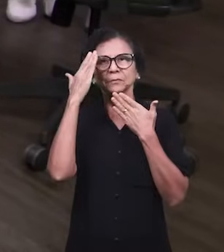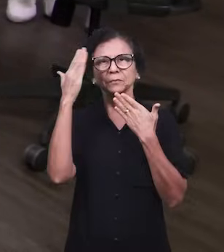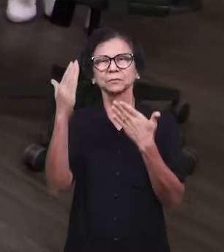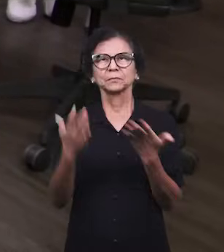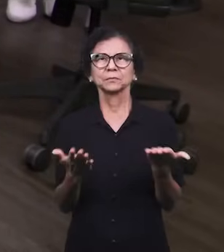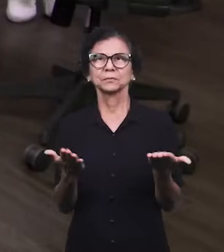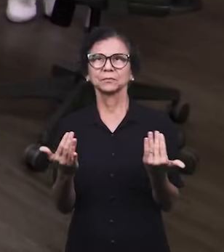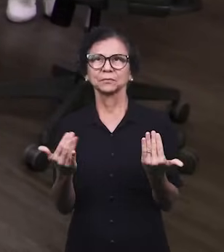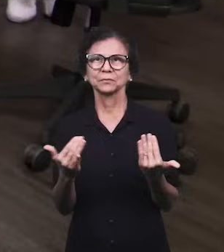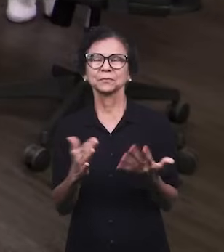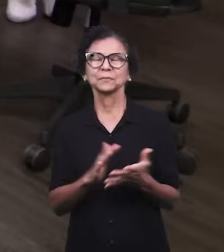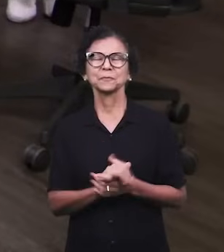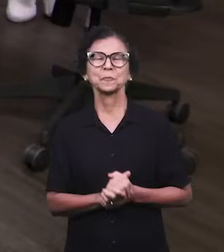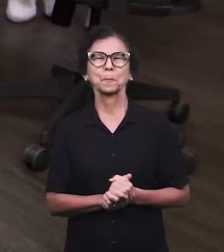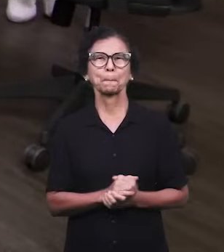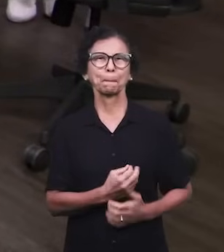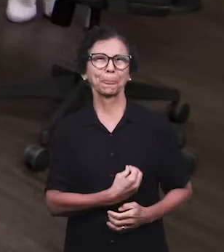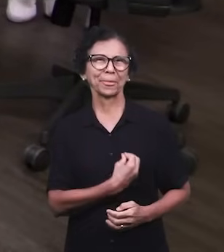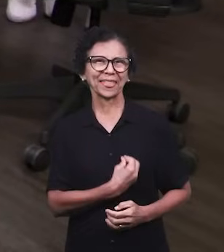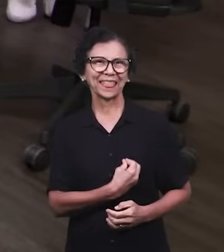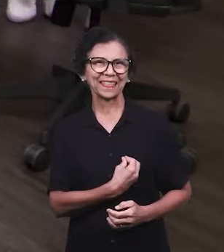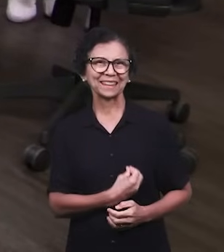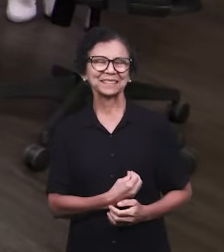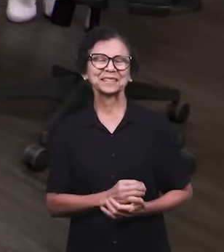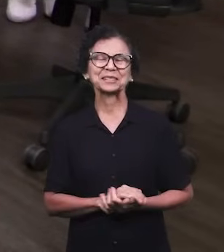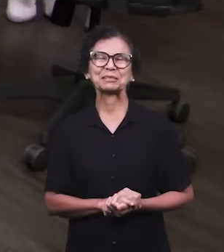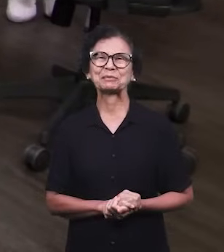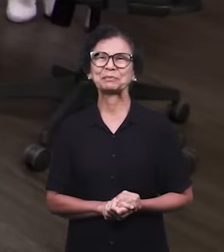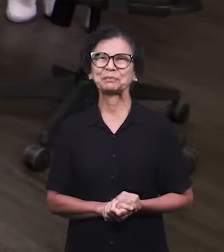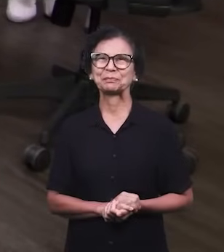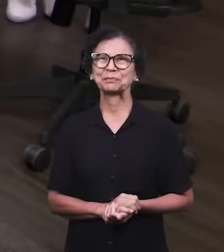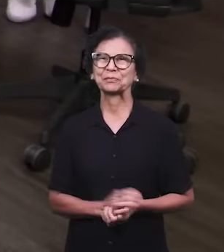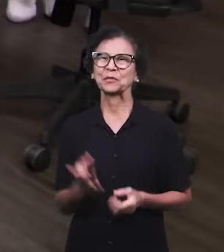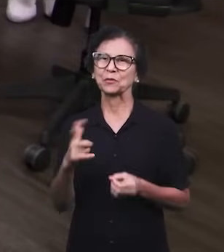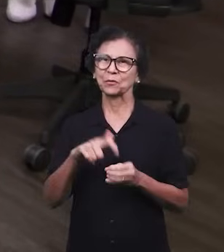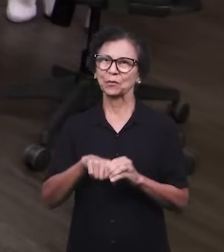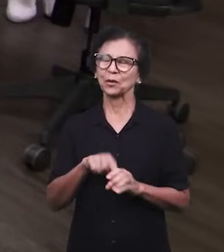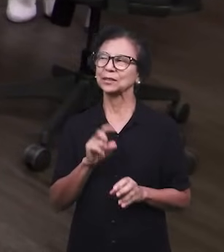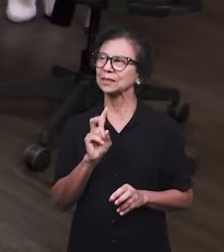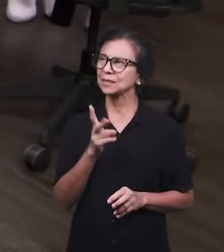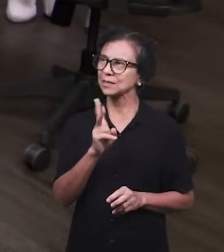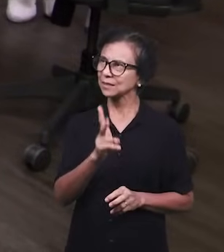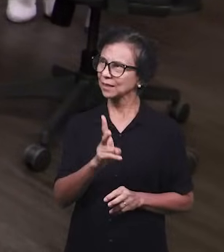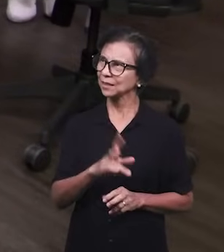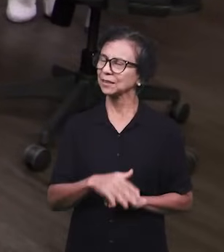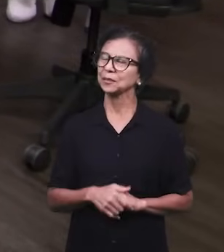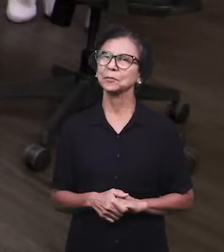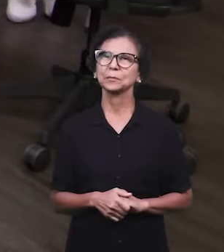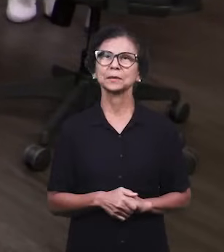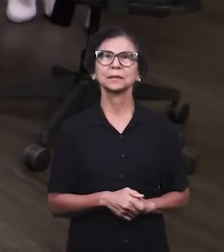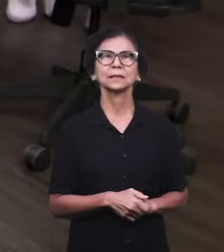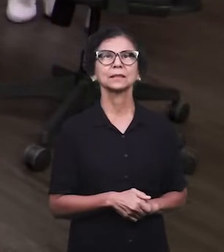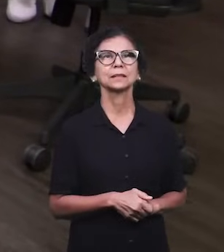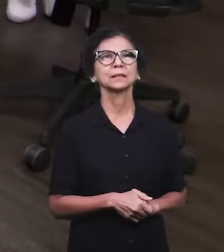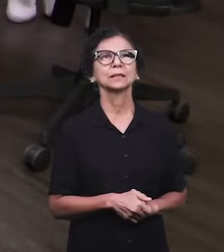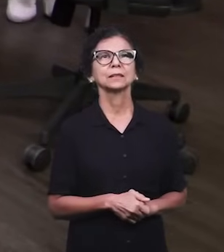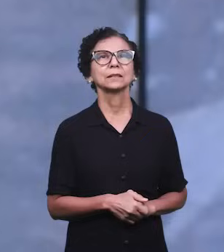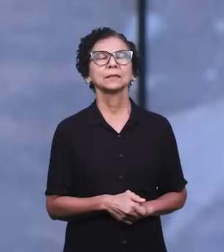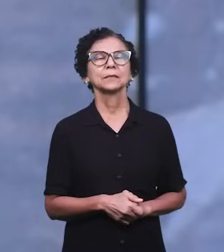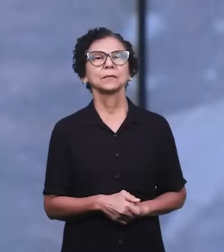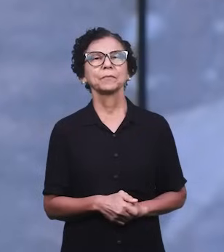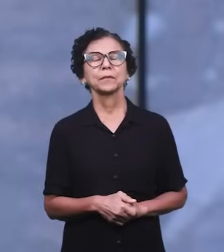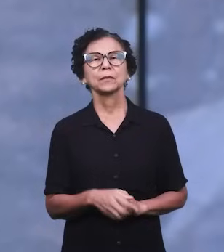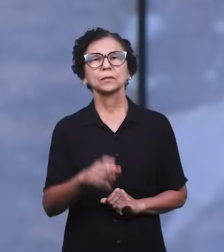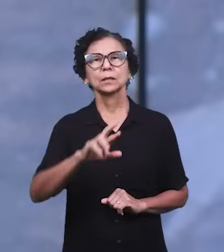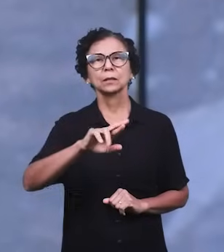agradecer aos jovens pela participação, pela presença, tá certo? A casa é de vocês, né? Você, jovem, que